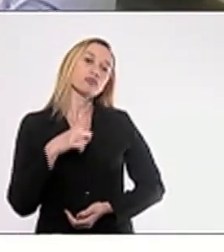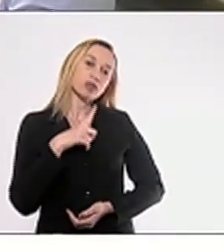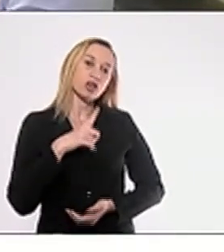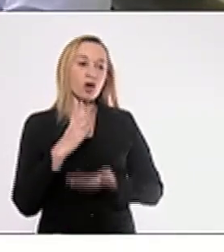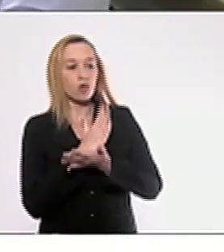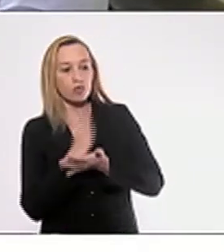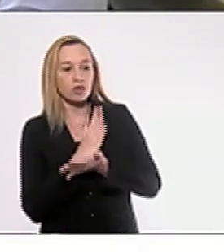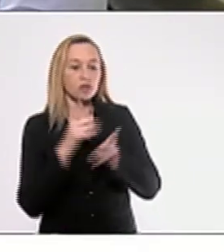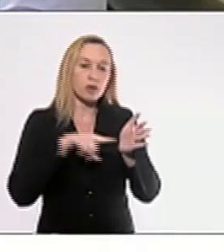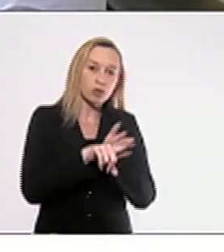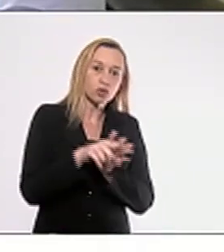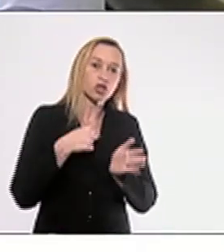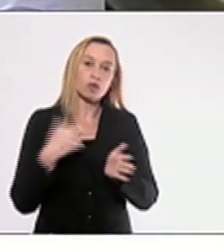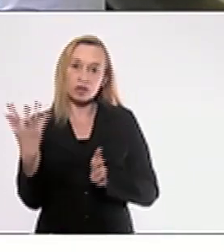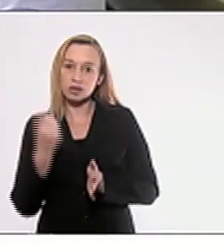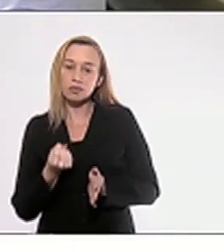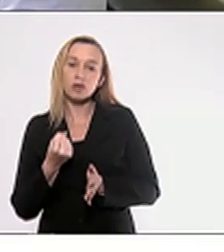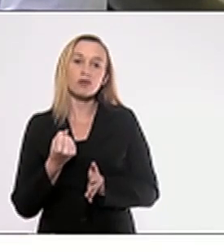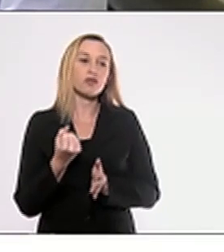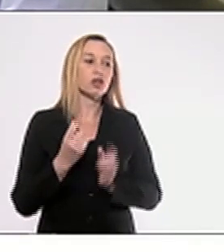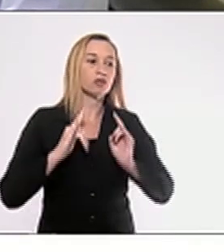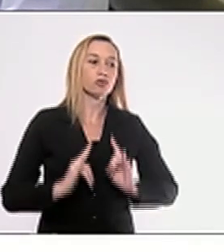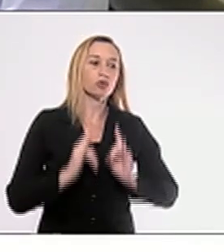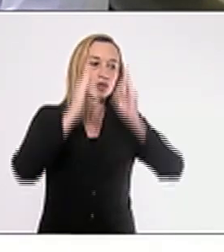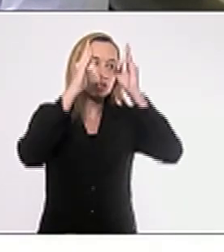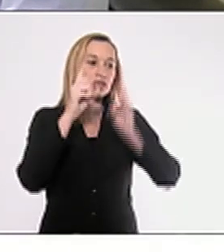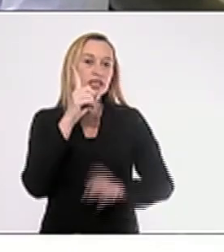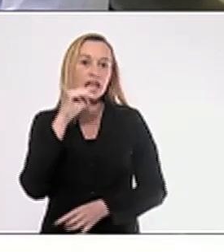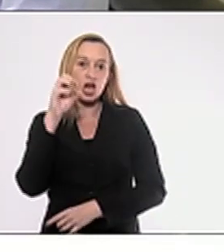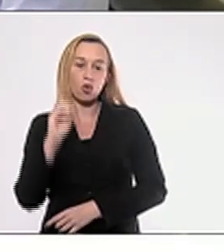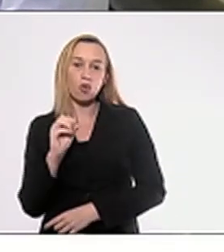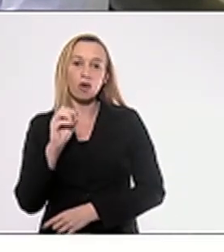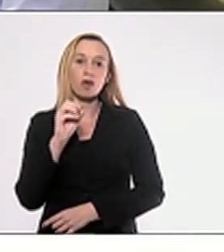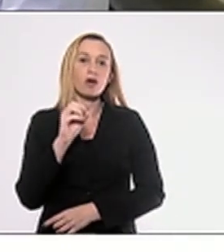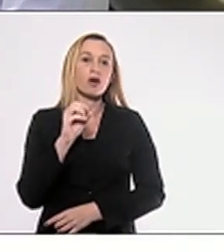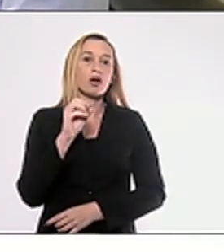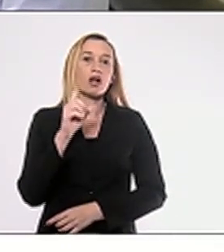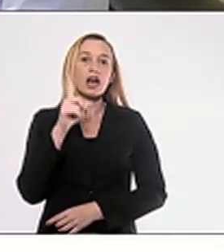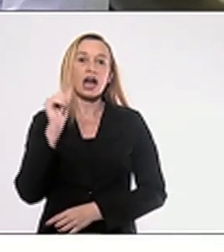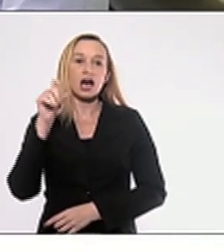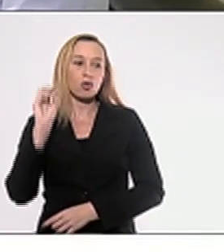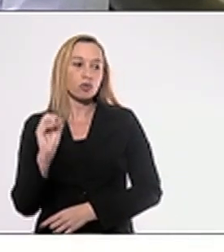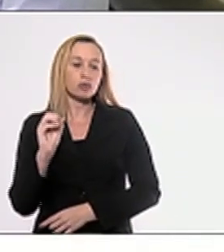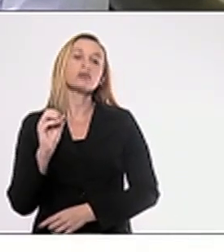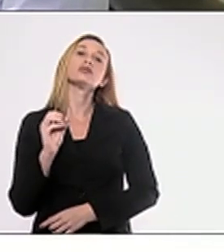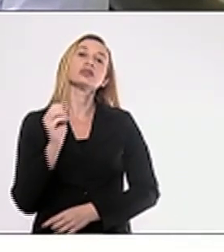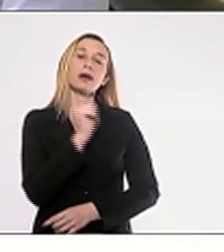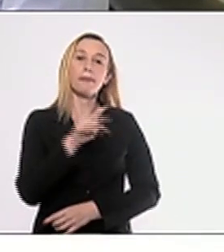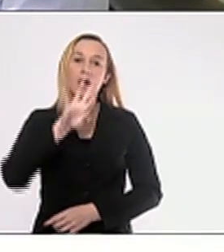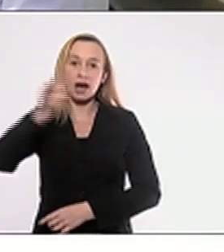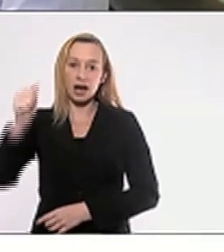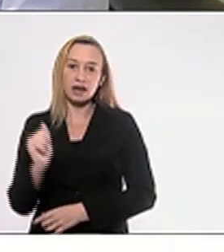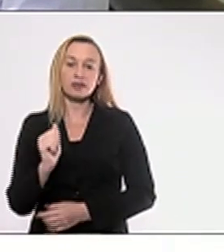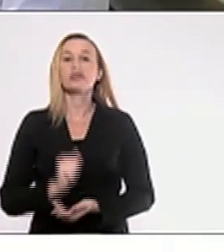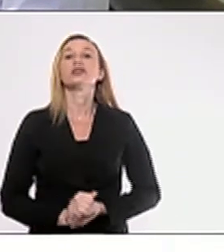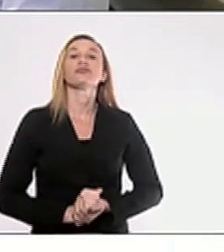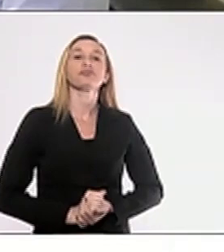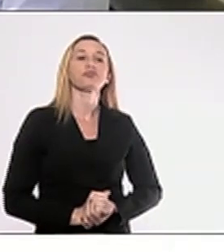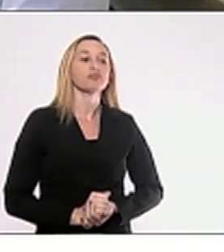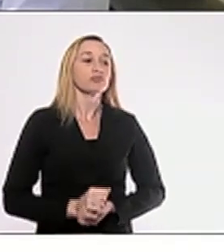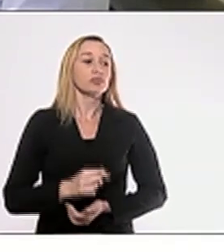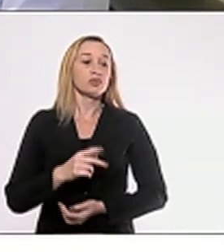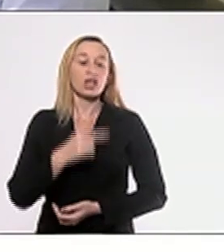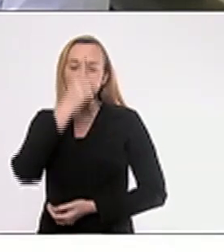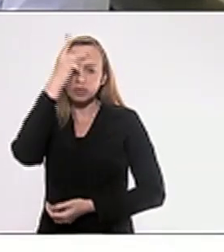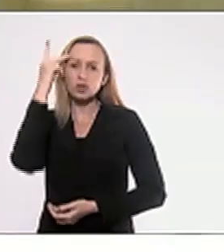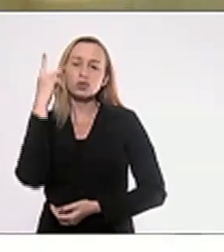recebi fica no condomínio Del Lago, no bairro da Barra da Tijuca. Os moradores de lá